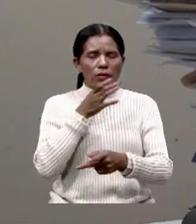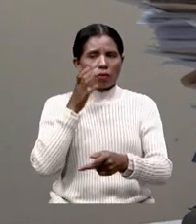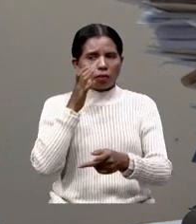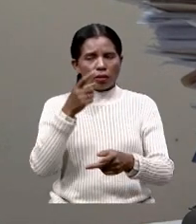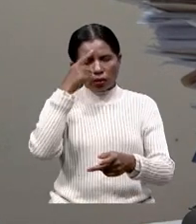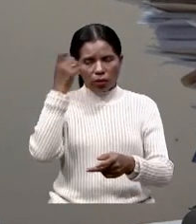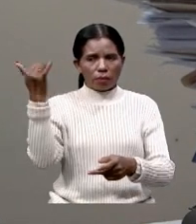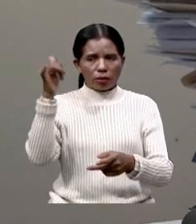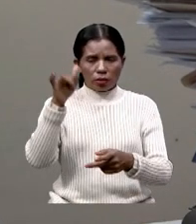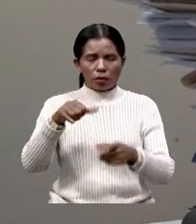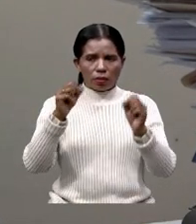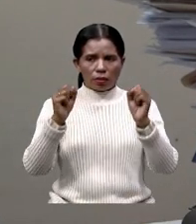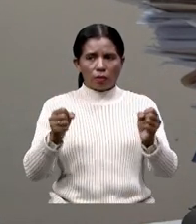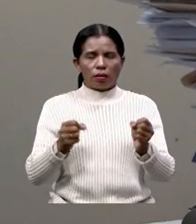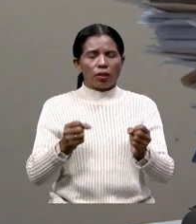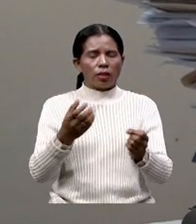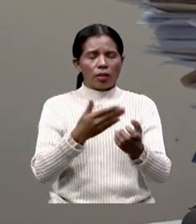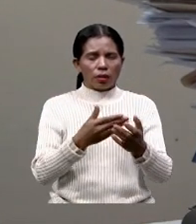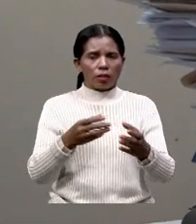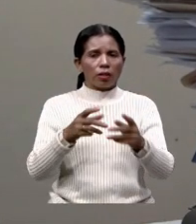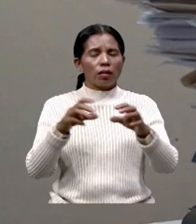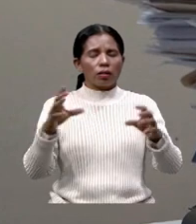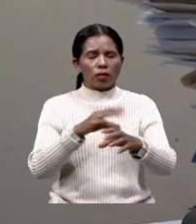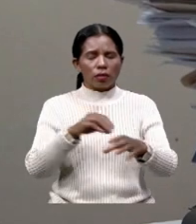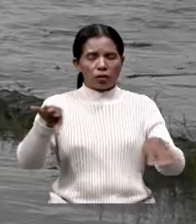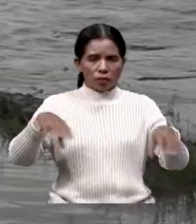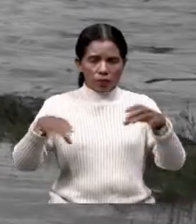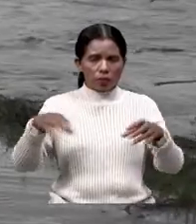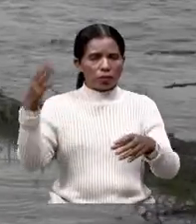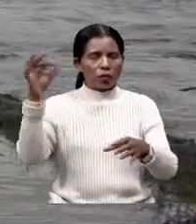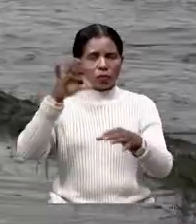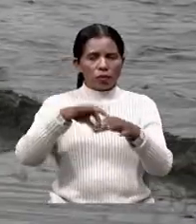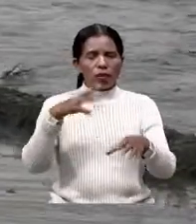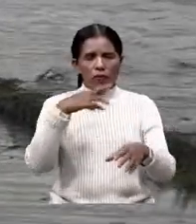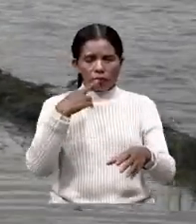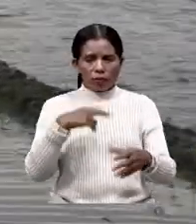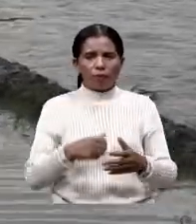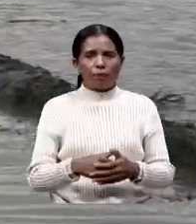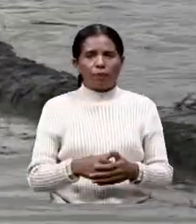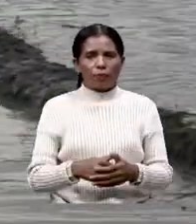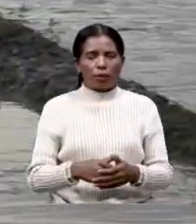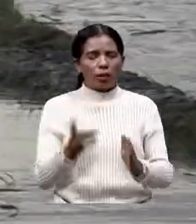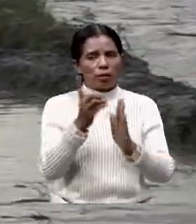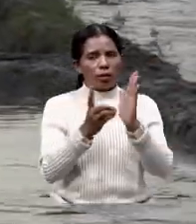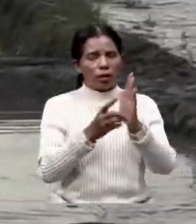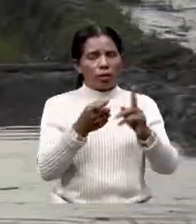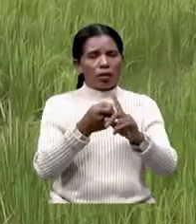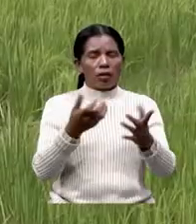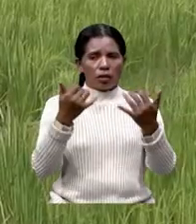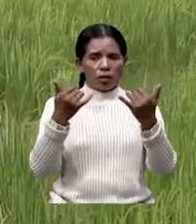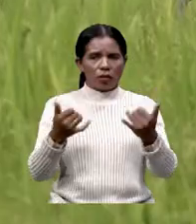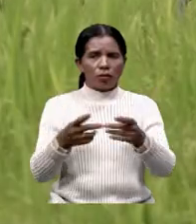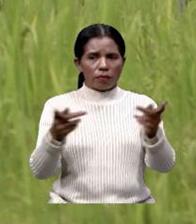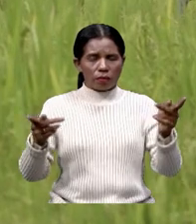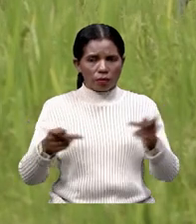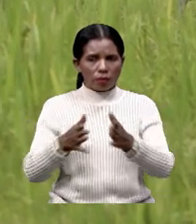Tama sir ne mo ka setor produtivo para ato bele serviço ia nata rotos. Tir dado susi Ministério Agricultura, dada un ne rai